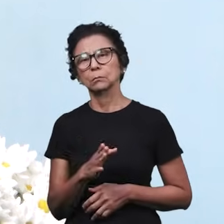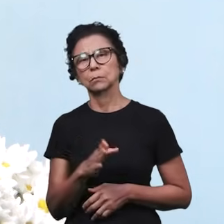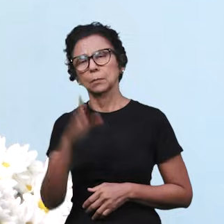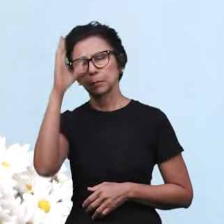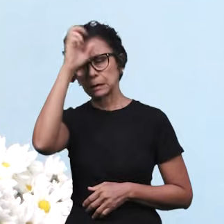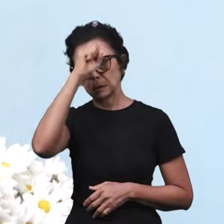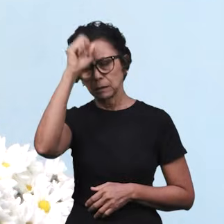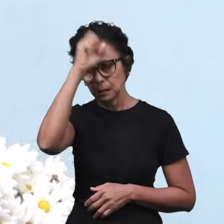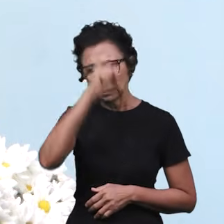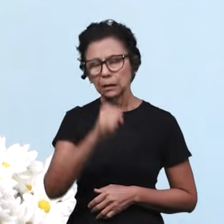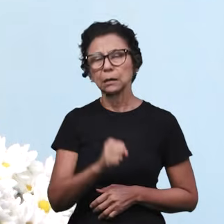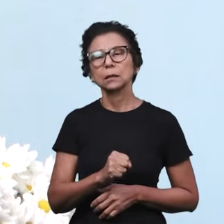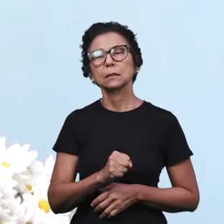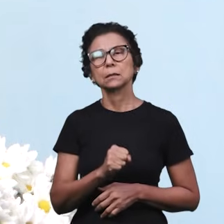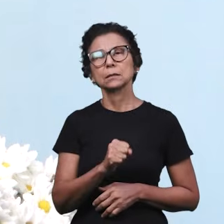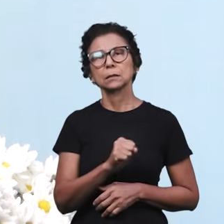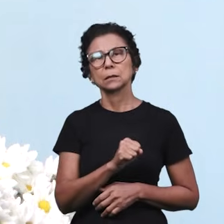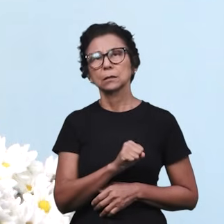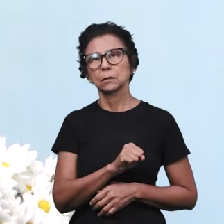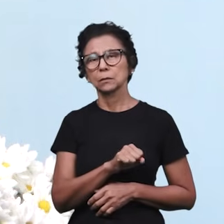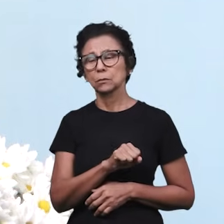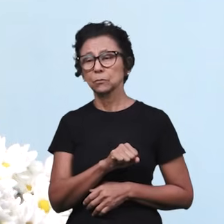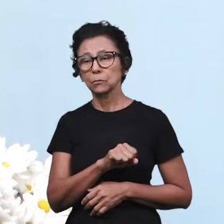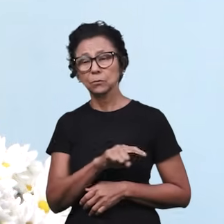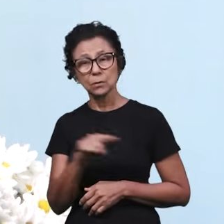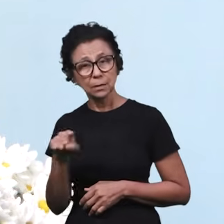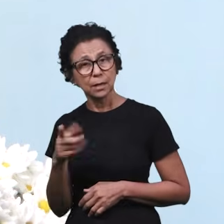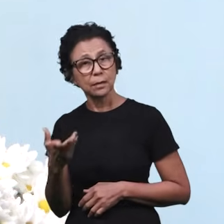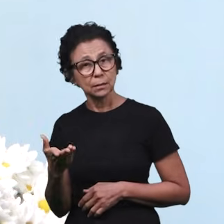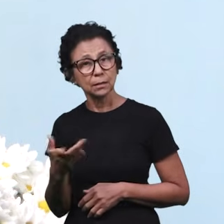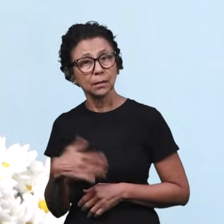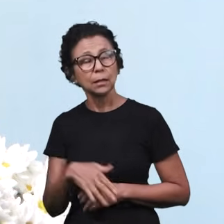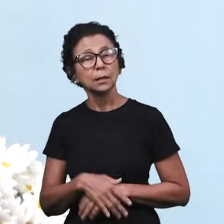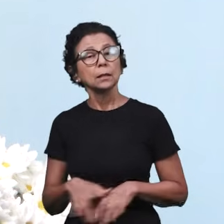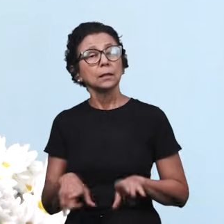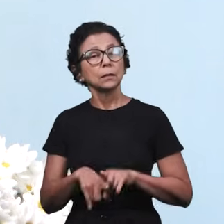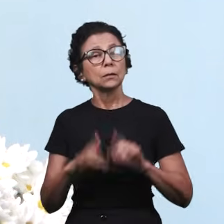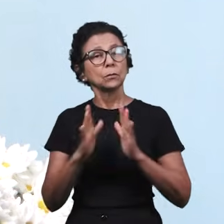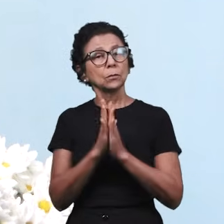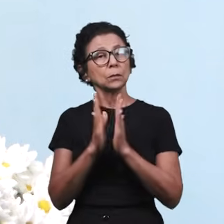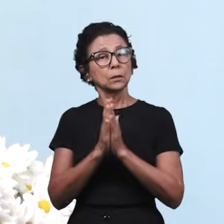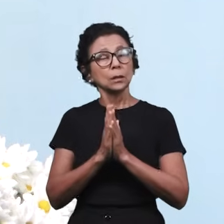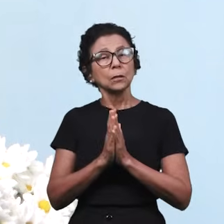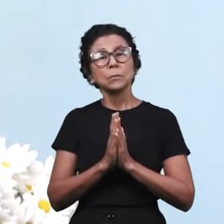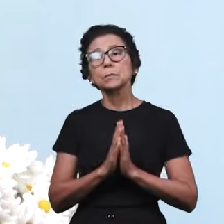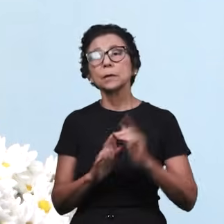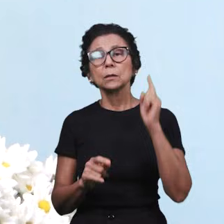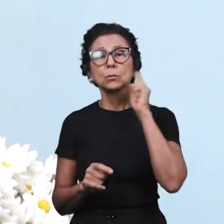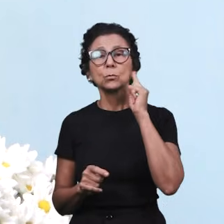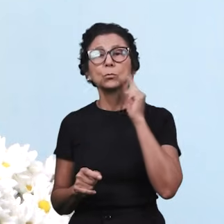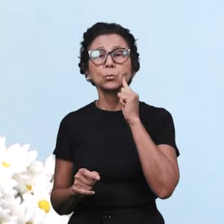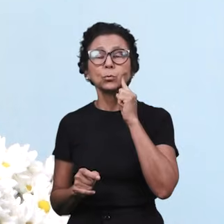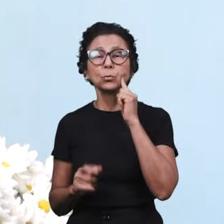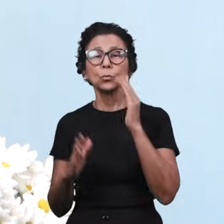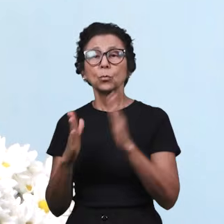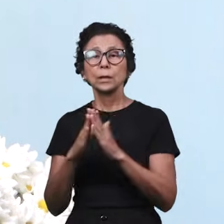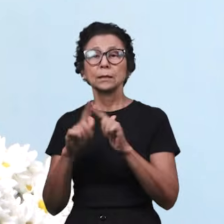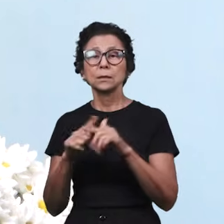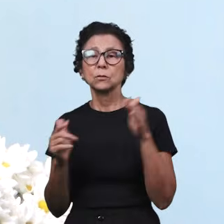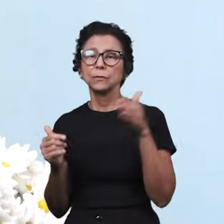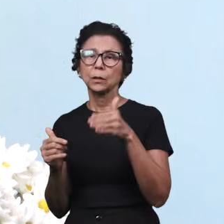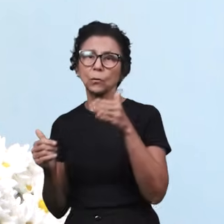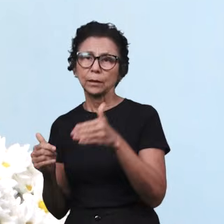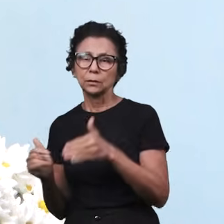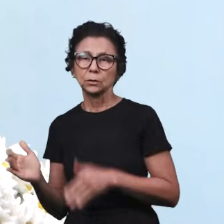aprendessem, e também para que os surdos vão, né, estejam nas igrejas. E tem até uma experiência muito